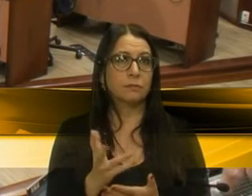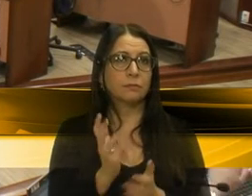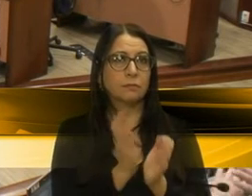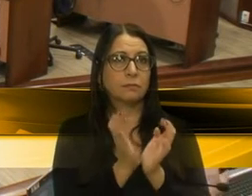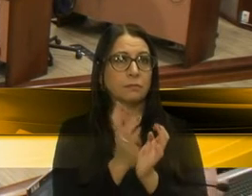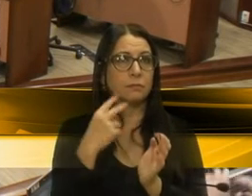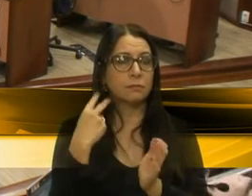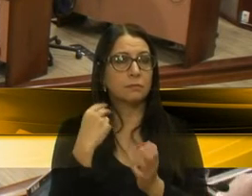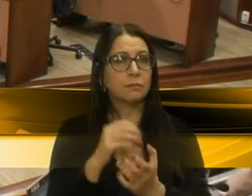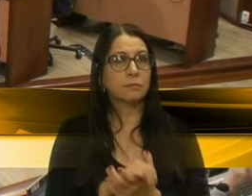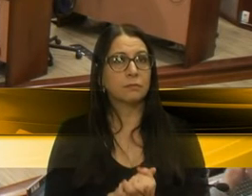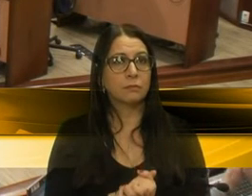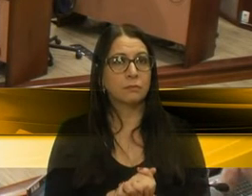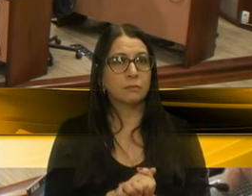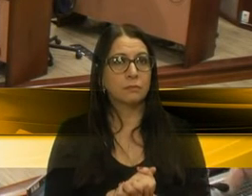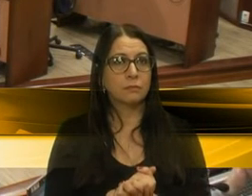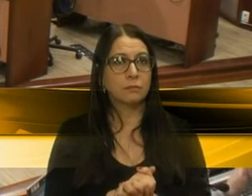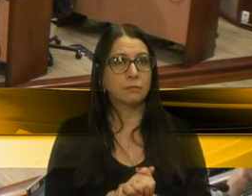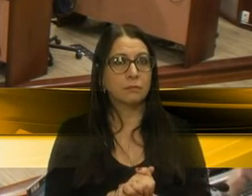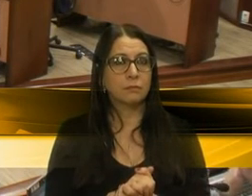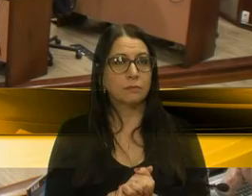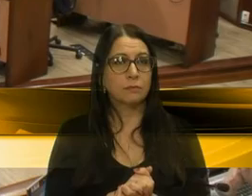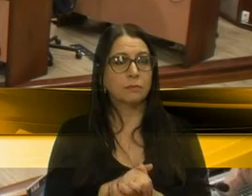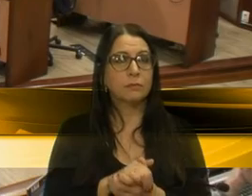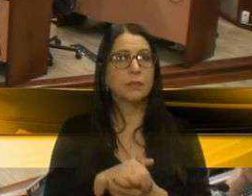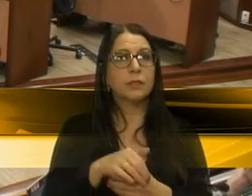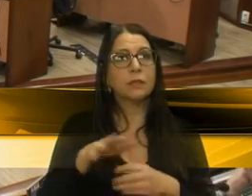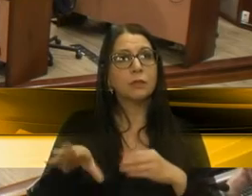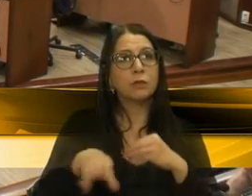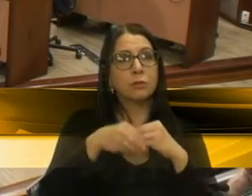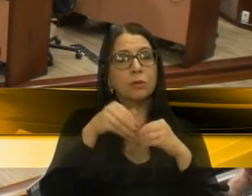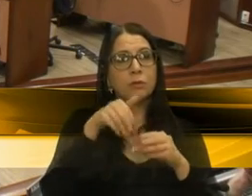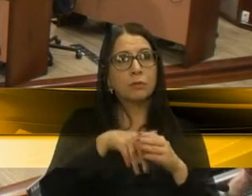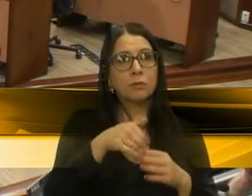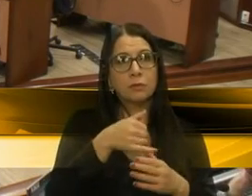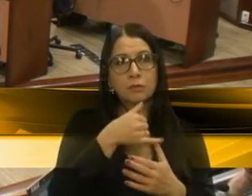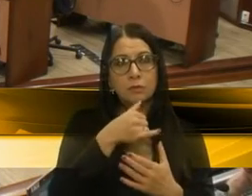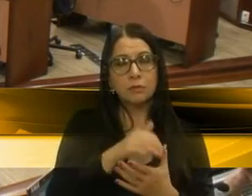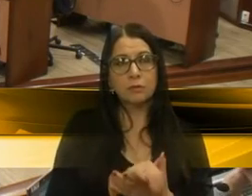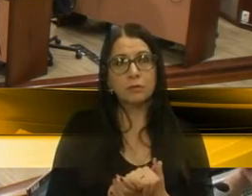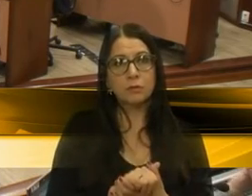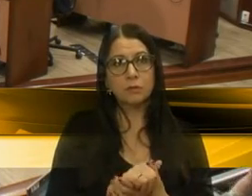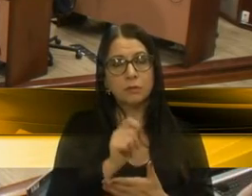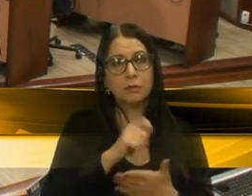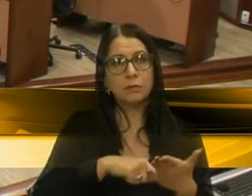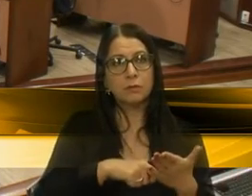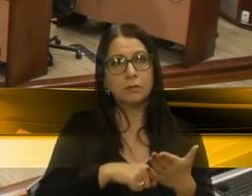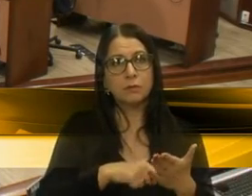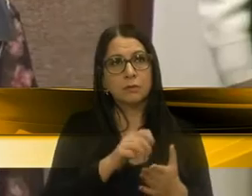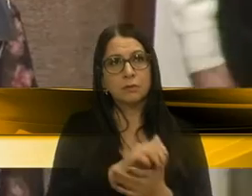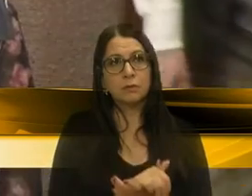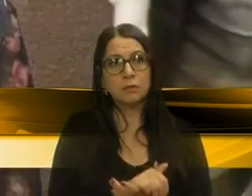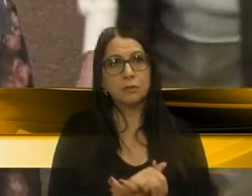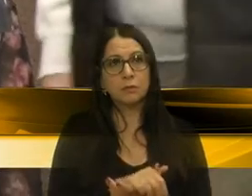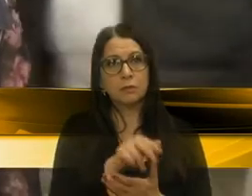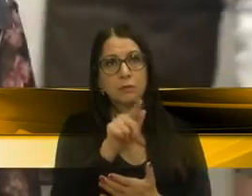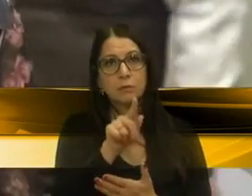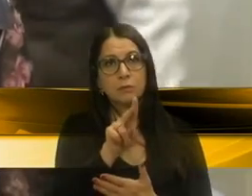desta casa, me somar ao voto de pesar, né, que também acabei fazendo o protocolo de Darcy João